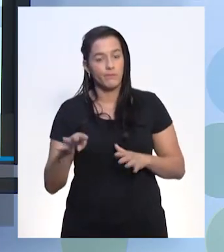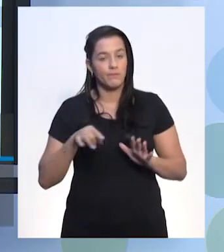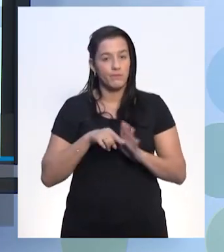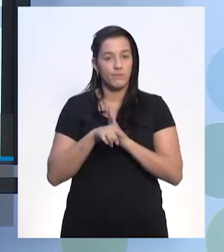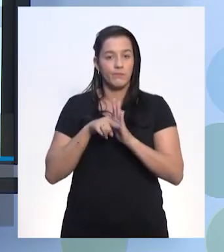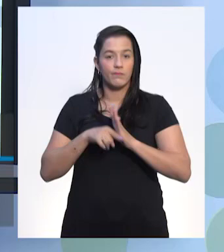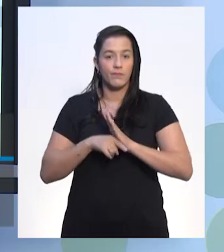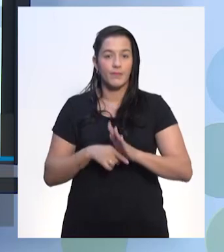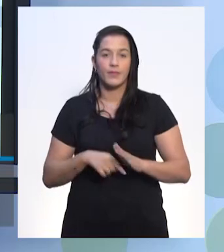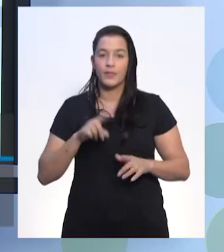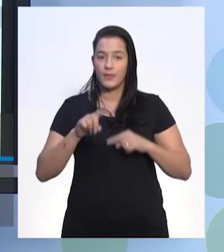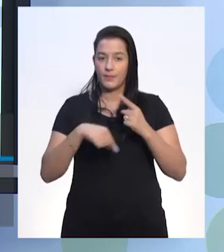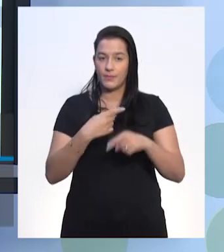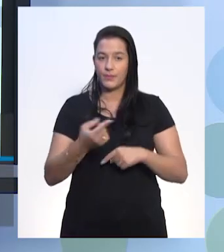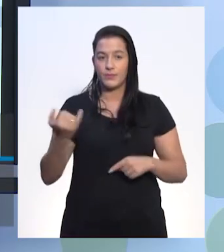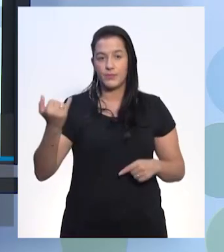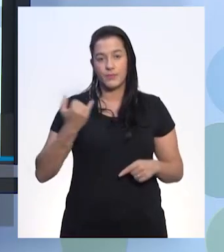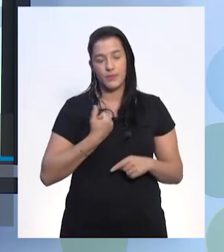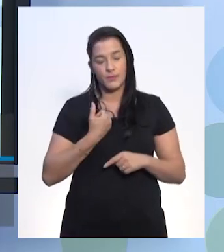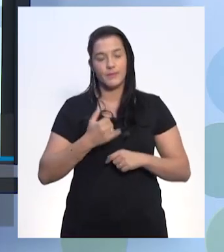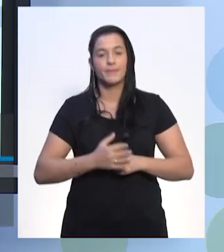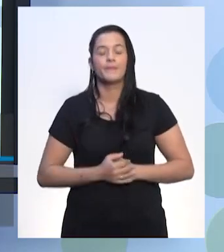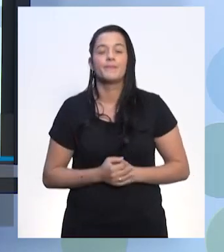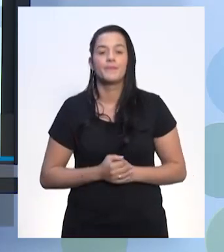depois conta lá para a gente, tá?